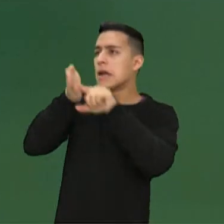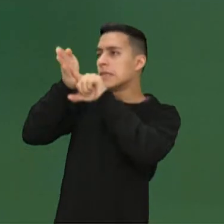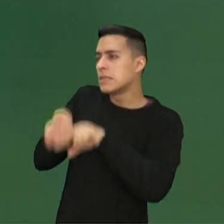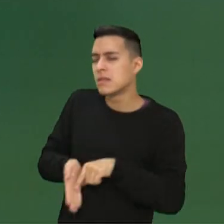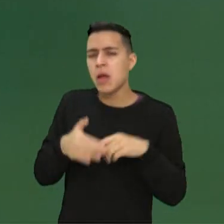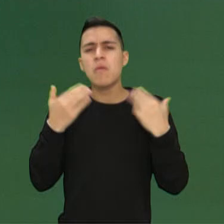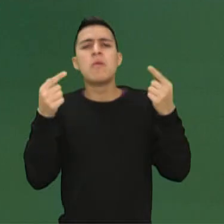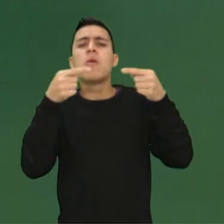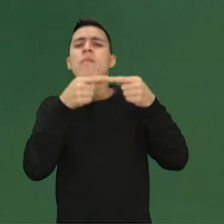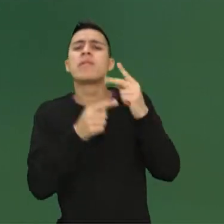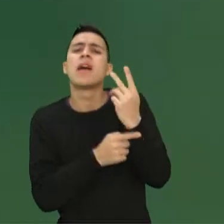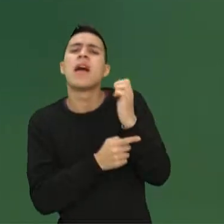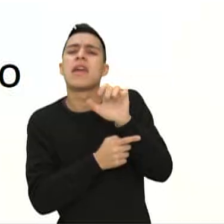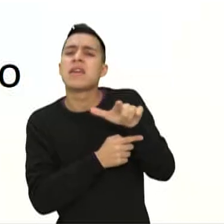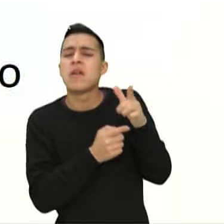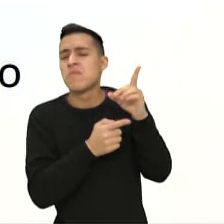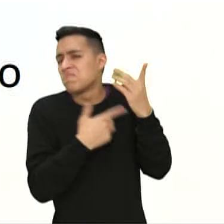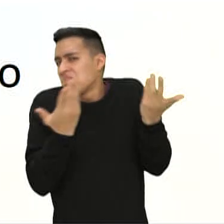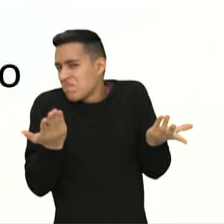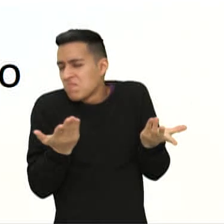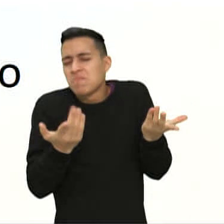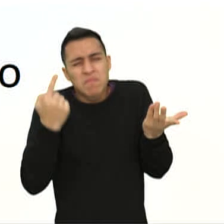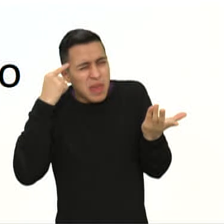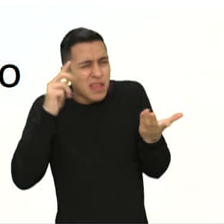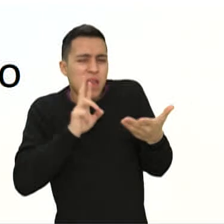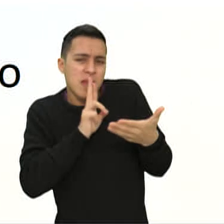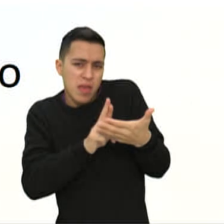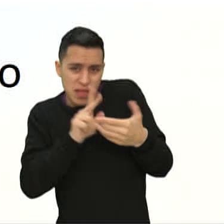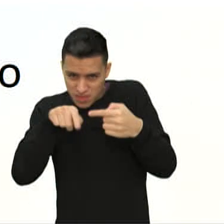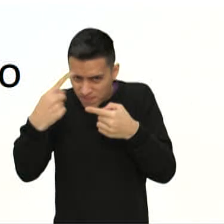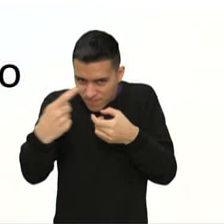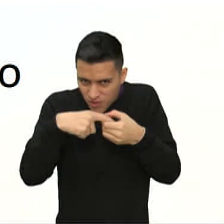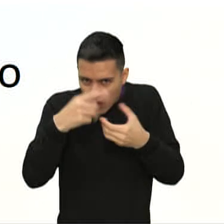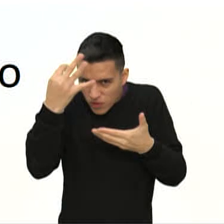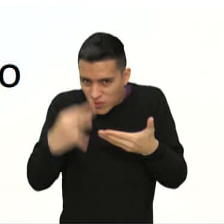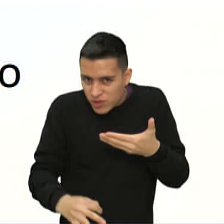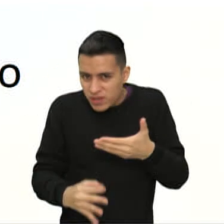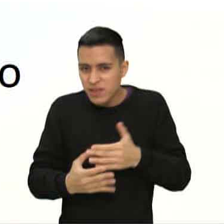com a dialética em Hegel? Dá uma pensada aí, responde e depois a gente vai corrigir.